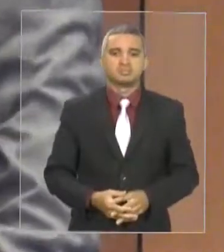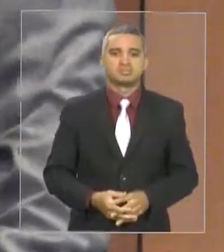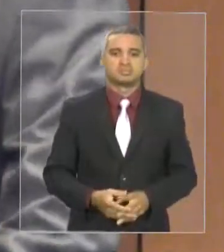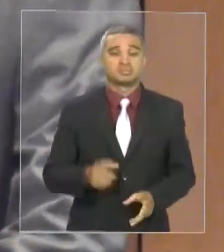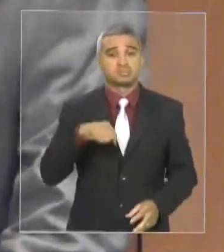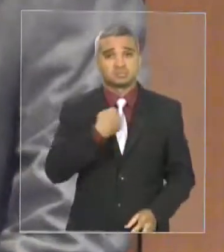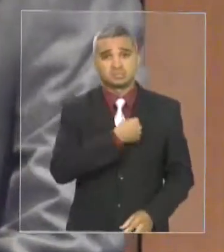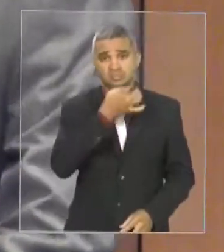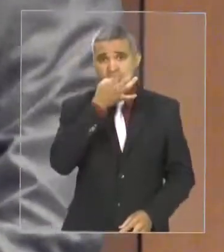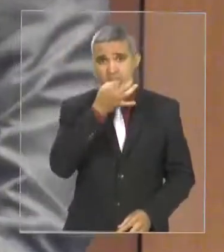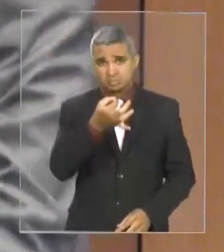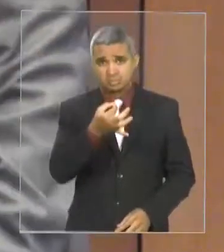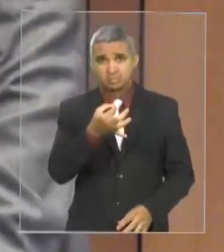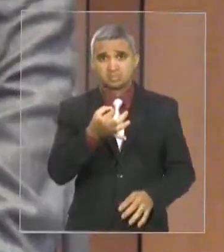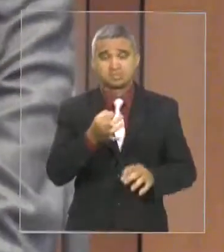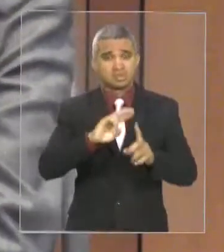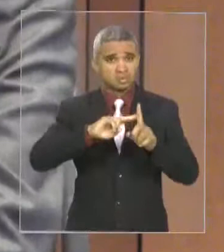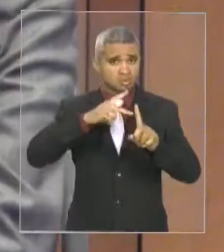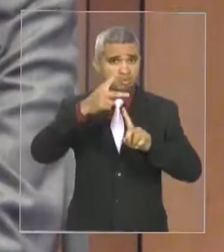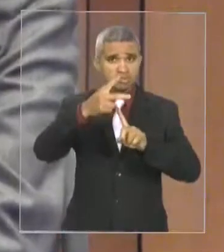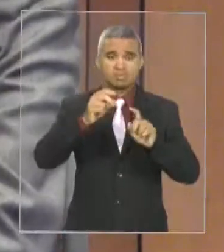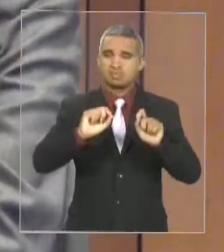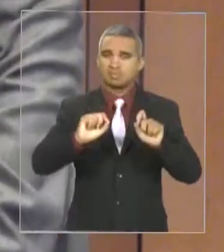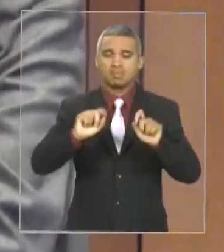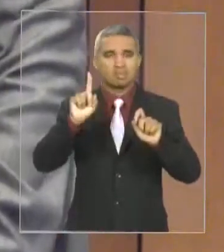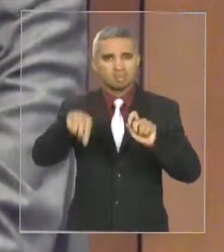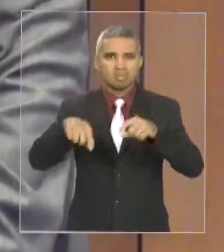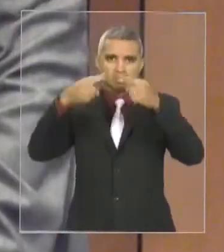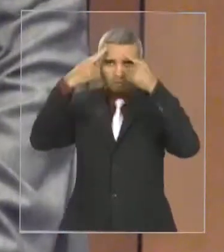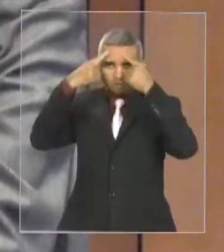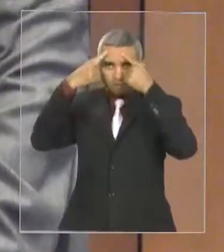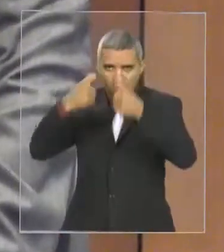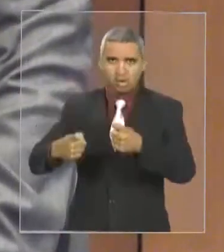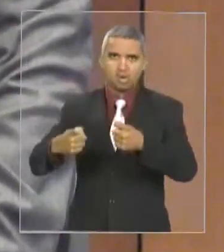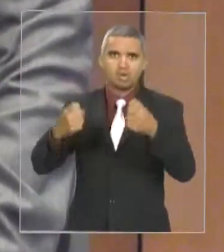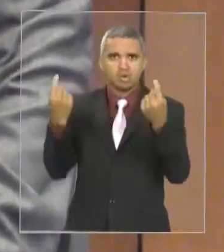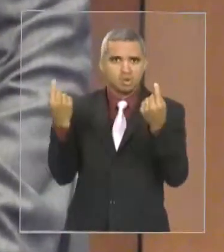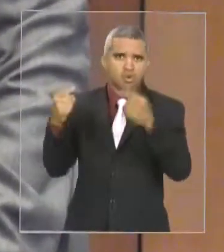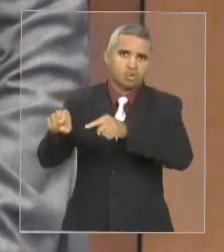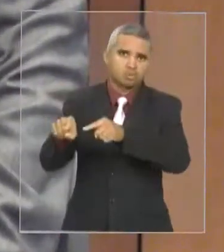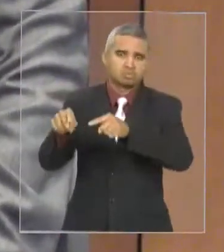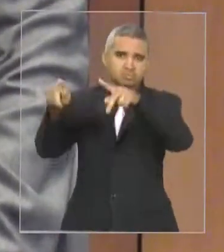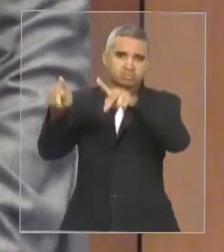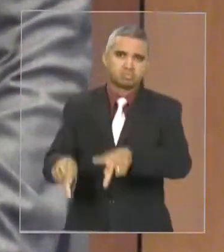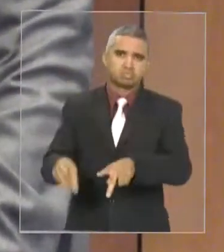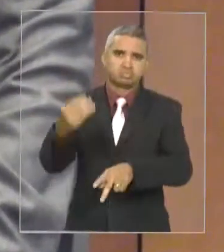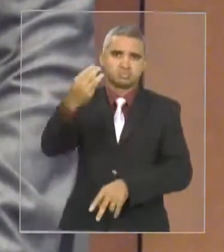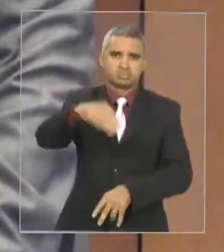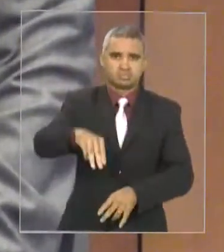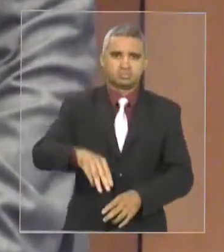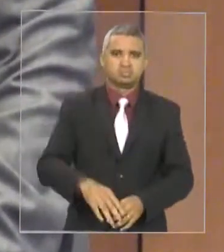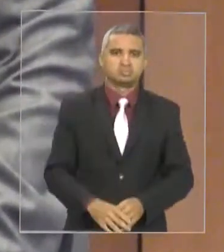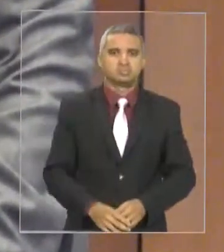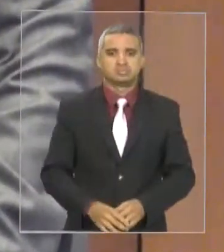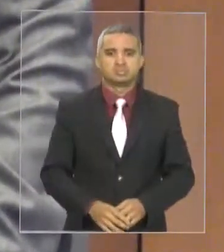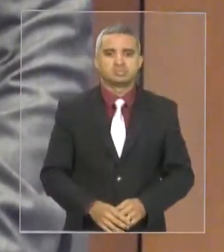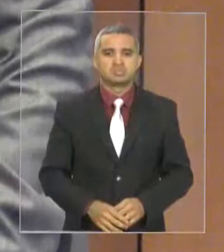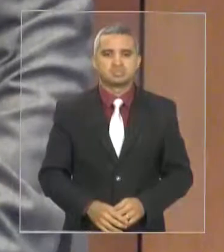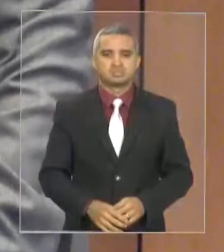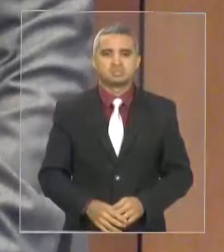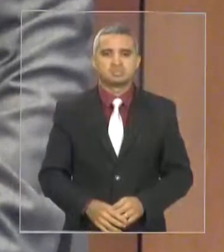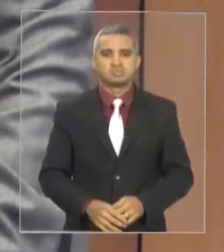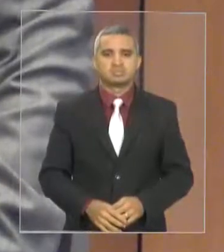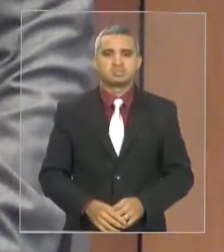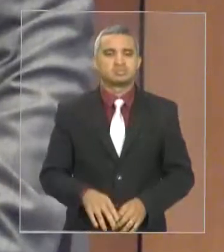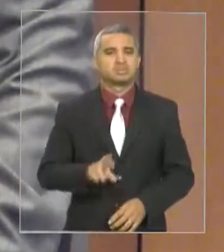aumento é uma violência brutal contra o povo maranhense, porque não se trata